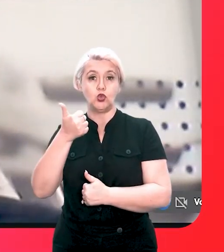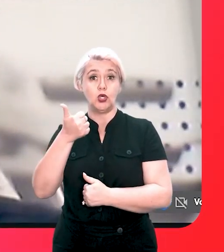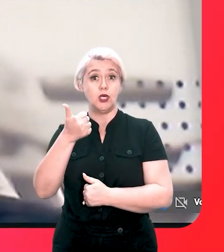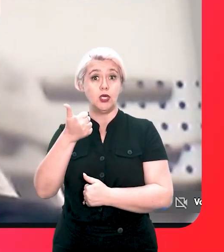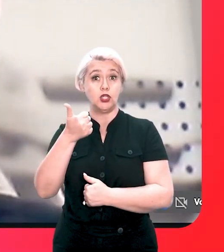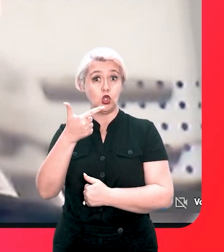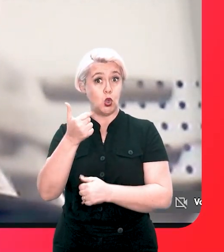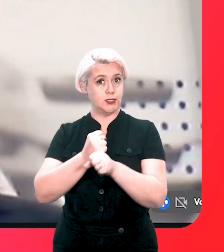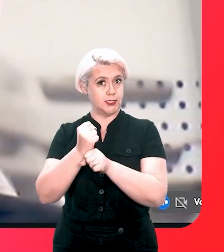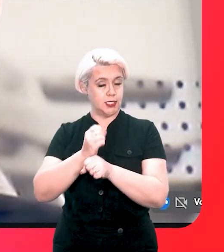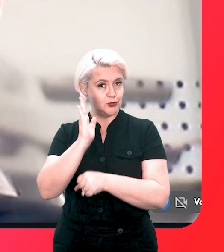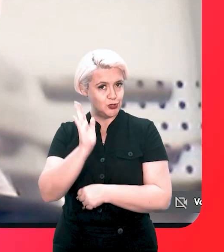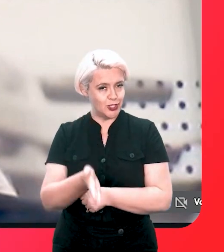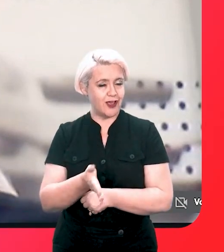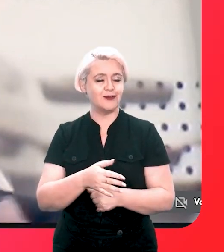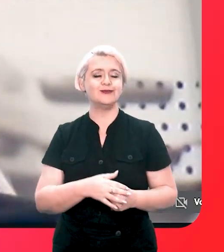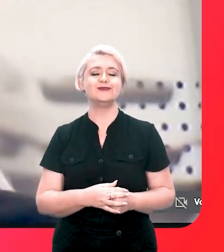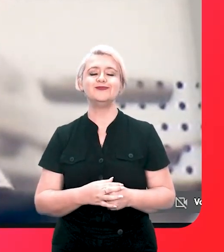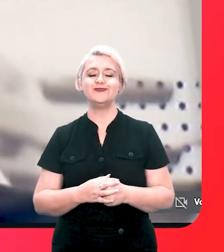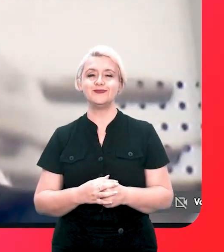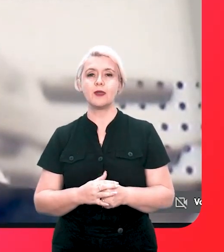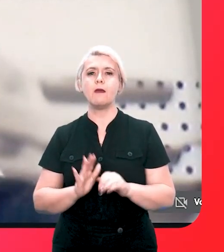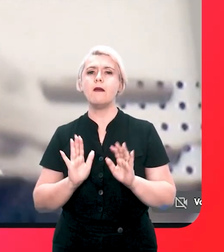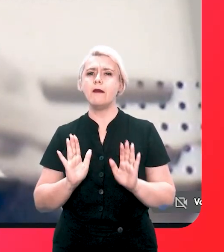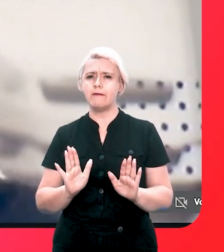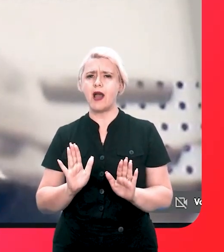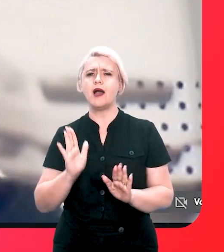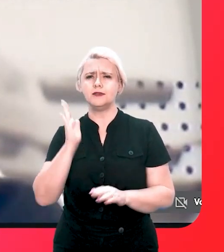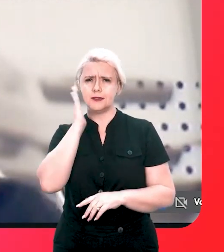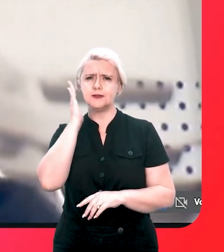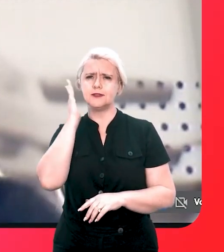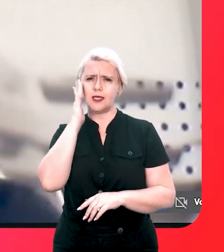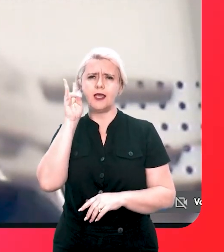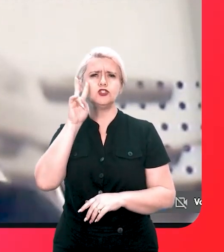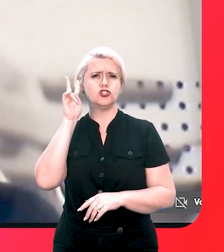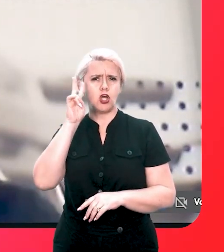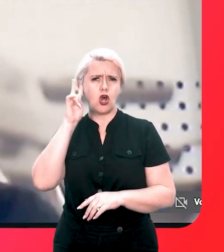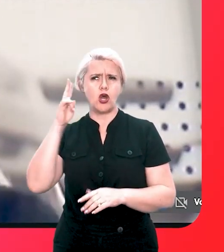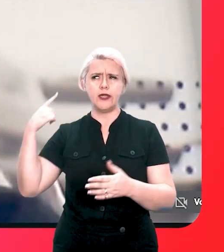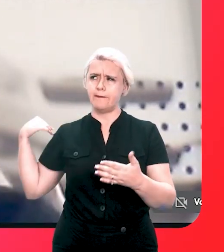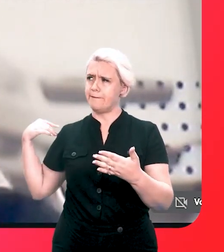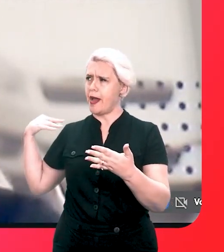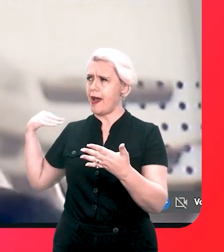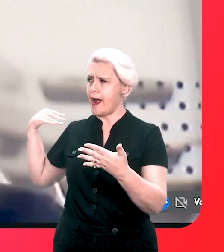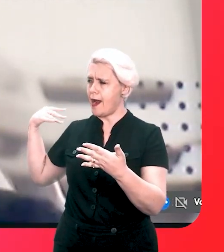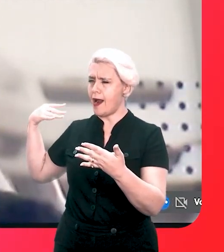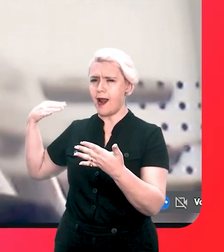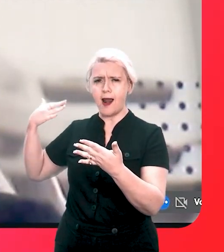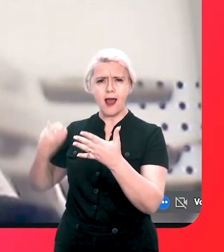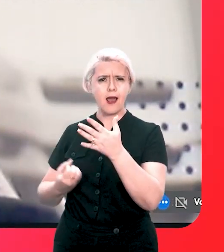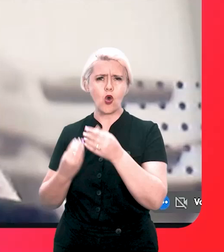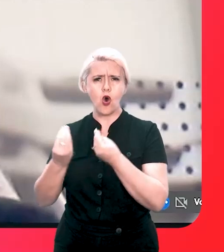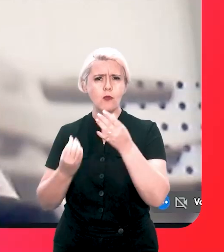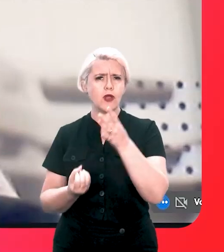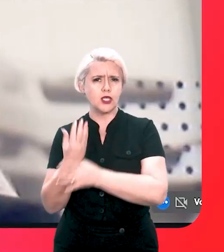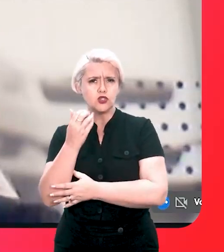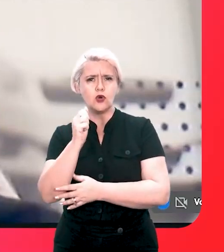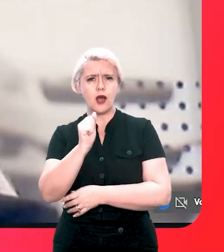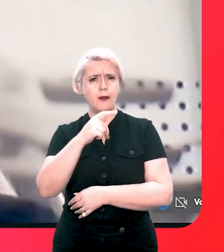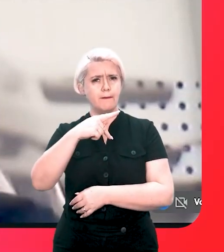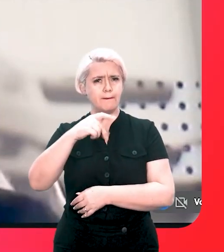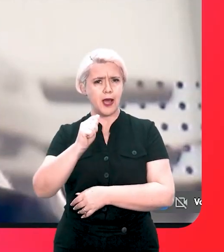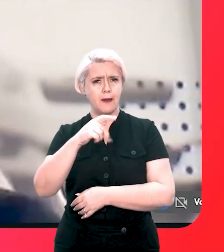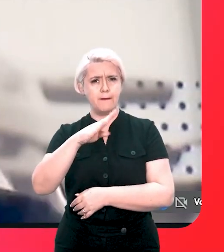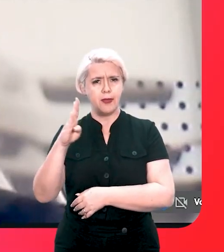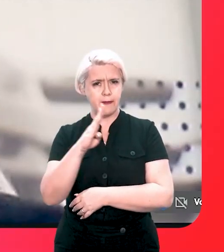né? Mas eu sei muito bem da história da criação da PABB em si, e eu não sei